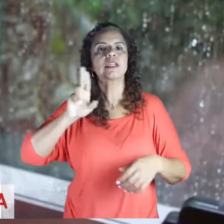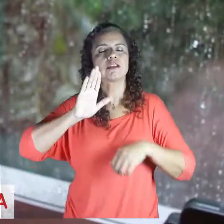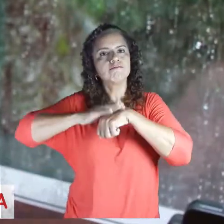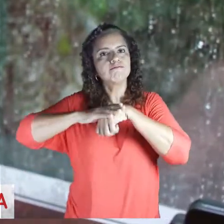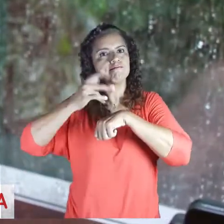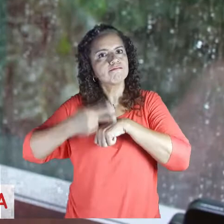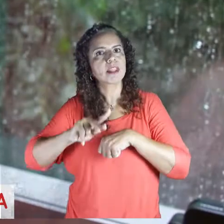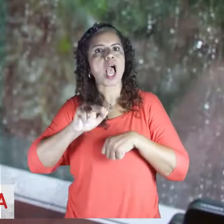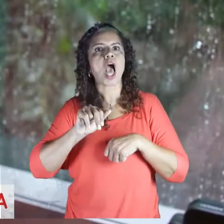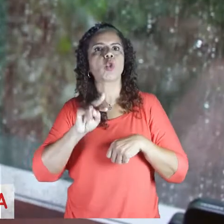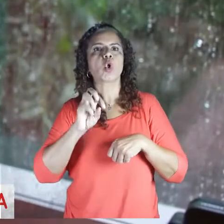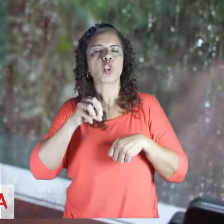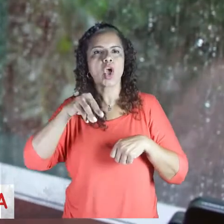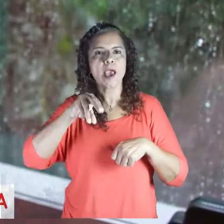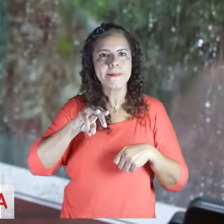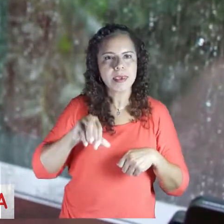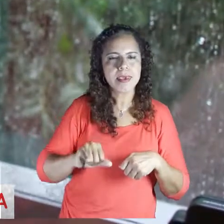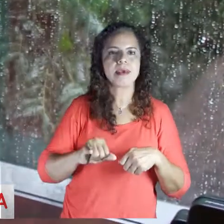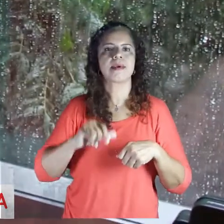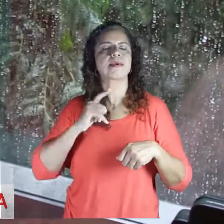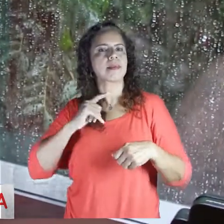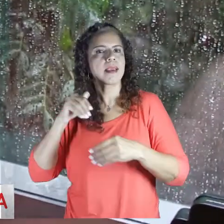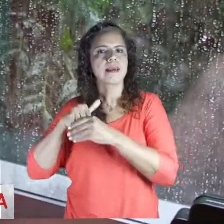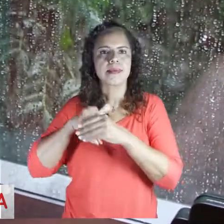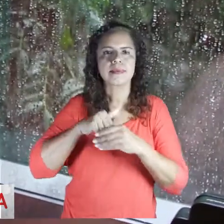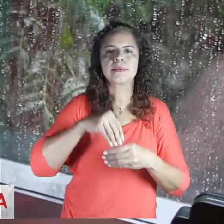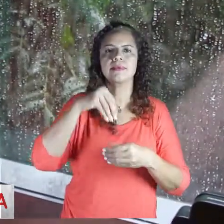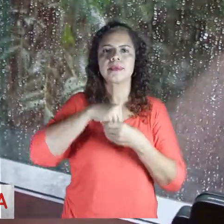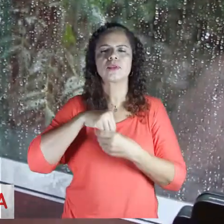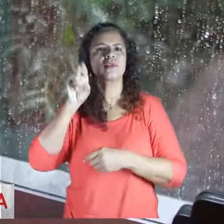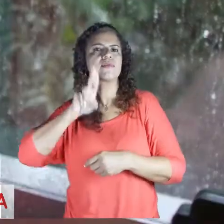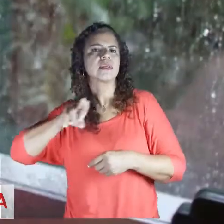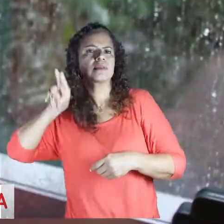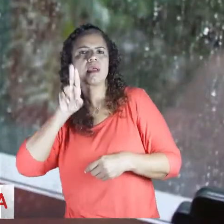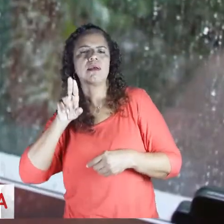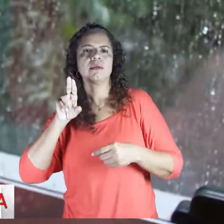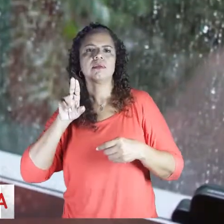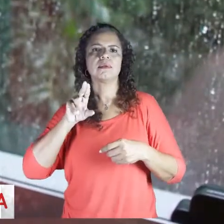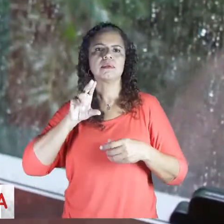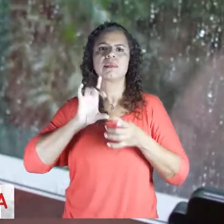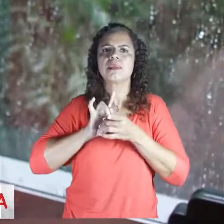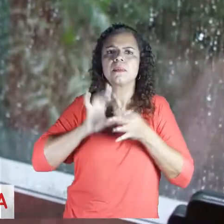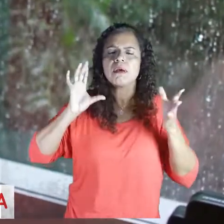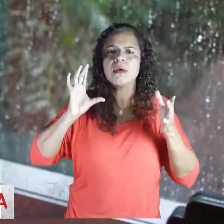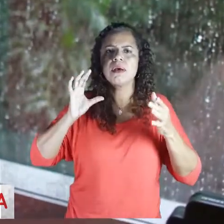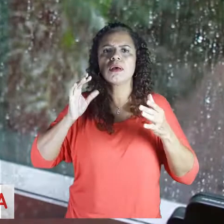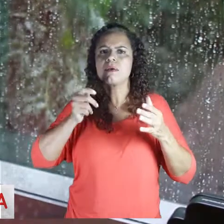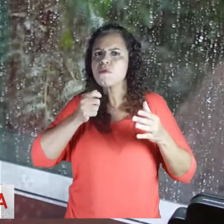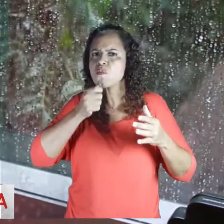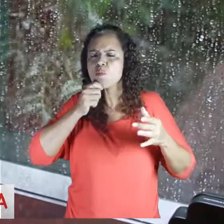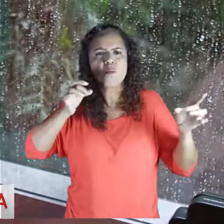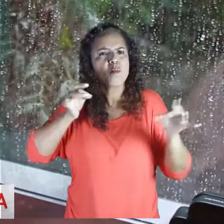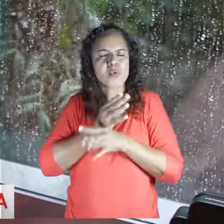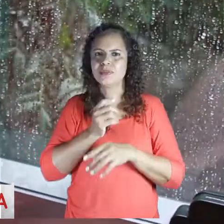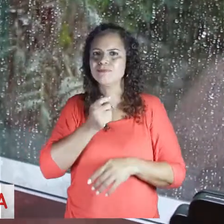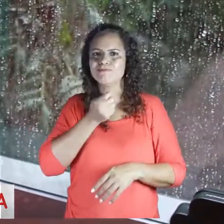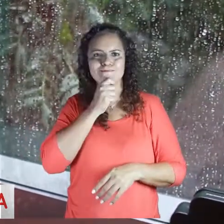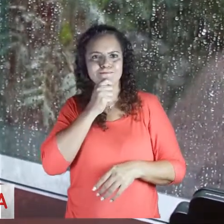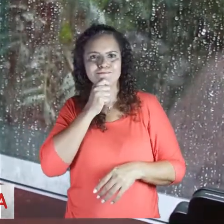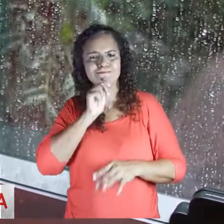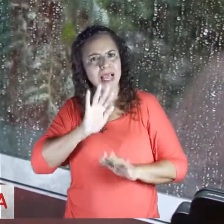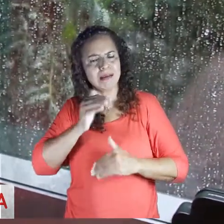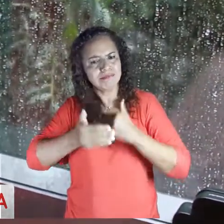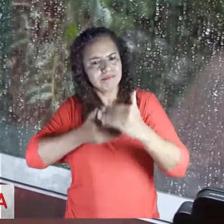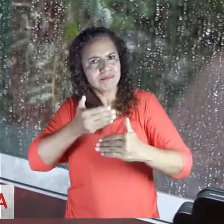uma universidade autônoma e hoje nós temos eleições dentro das Universidades processo democrático que